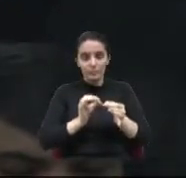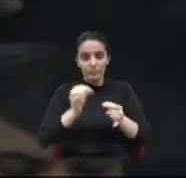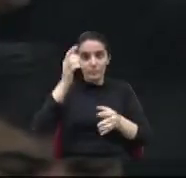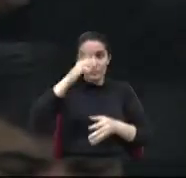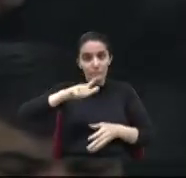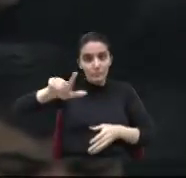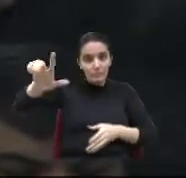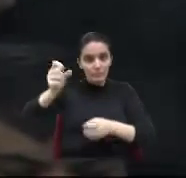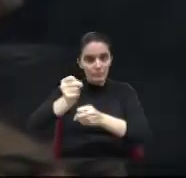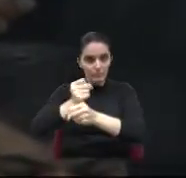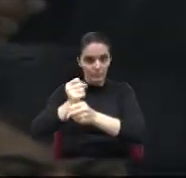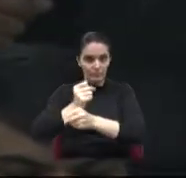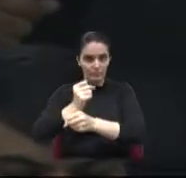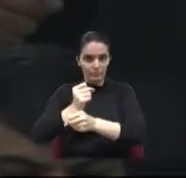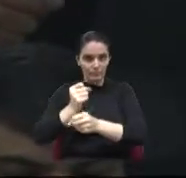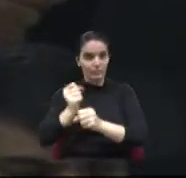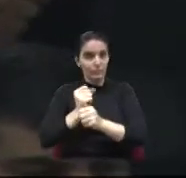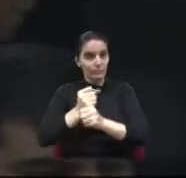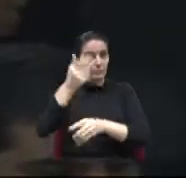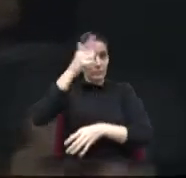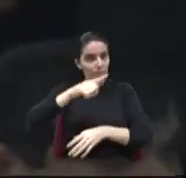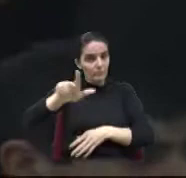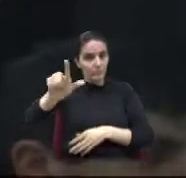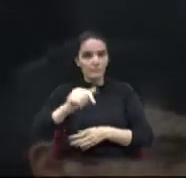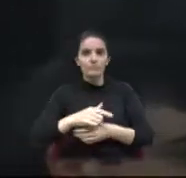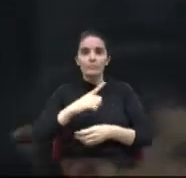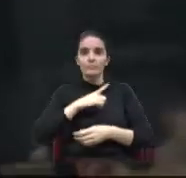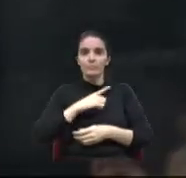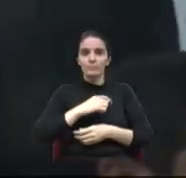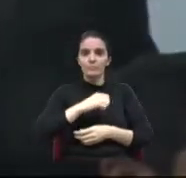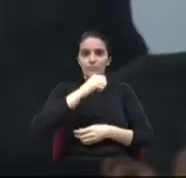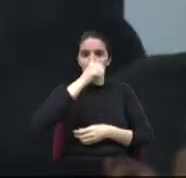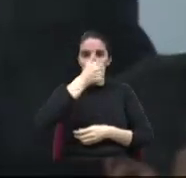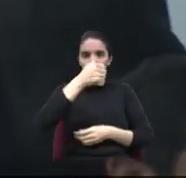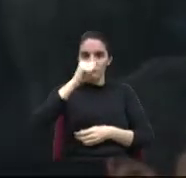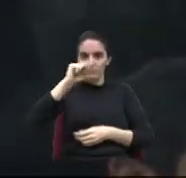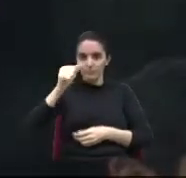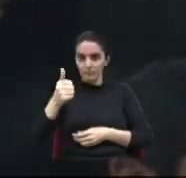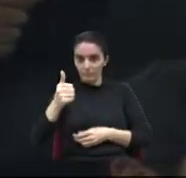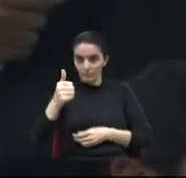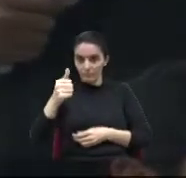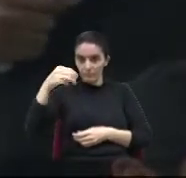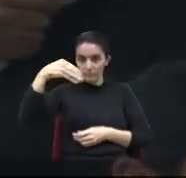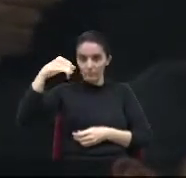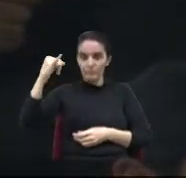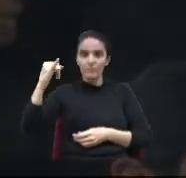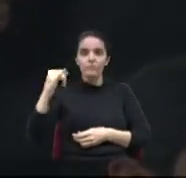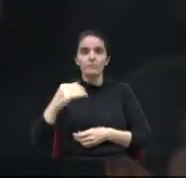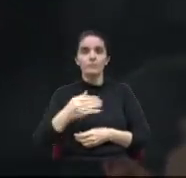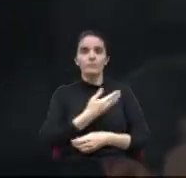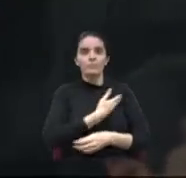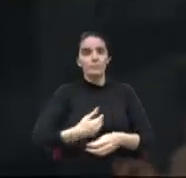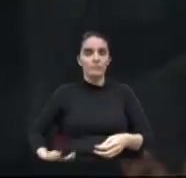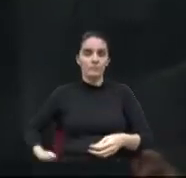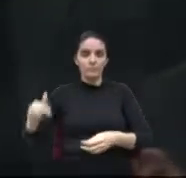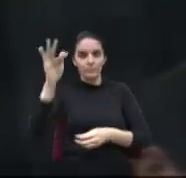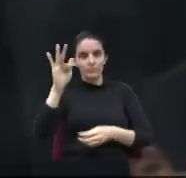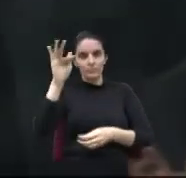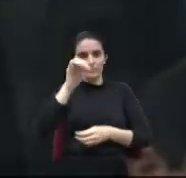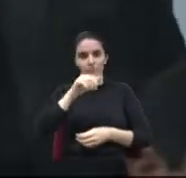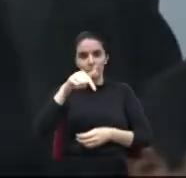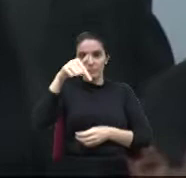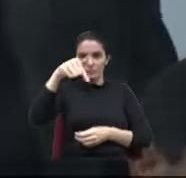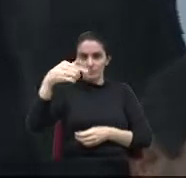ano que vem nós teremos 181 milhões de transferências do governo federal, 74 milhões de